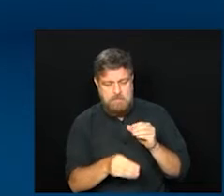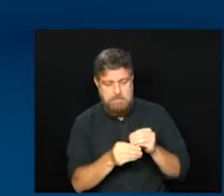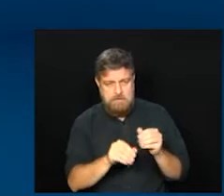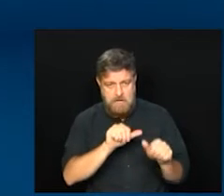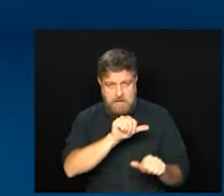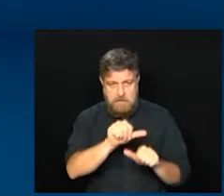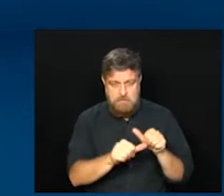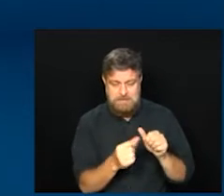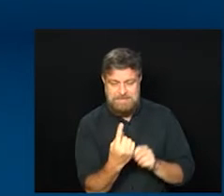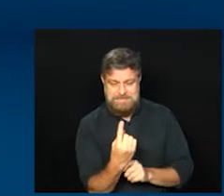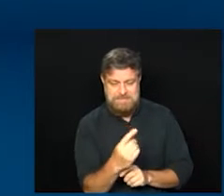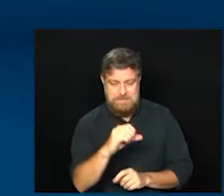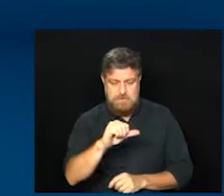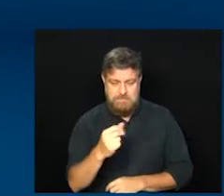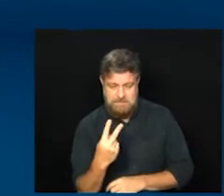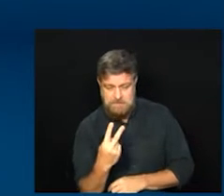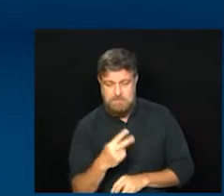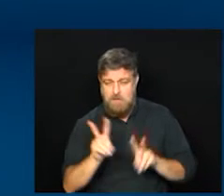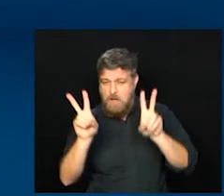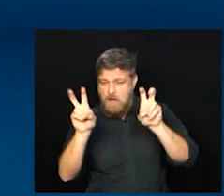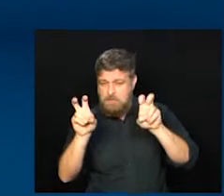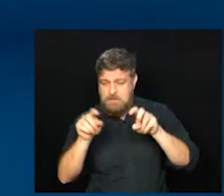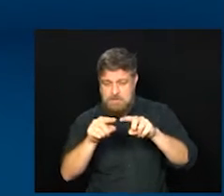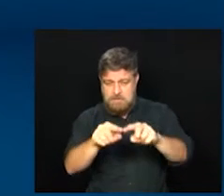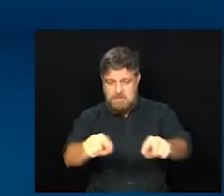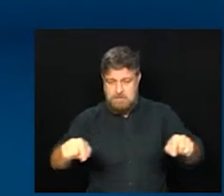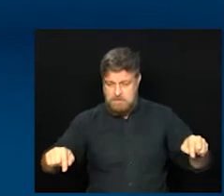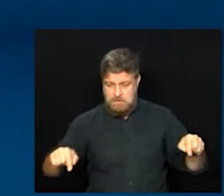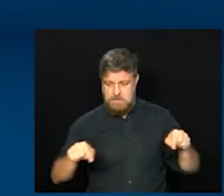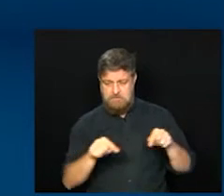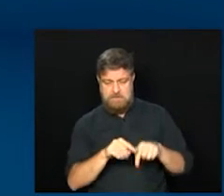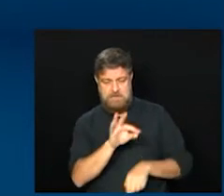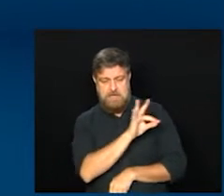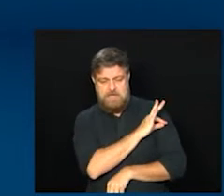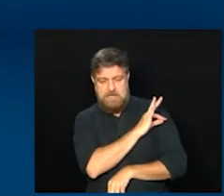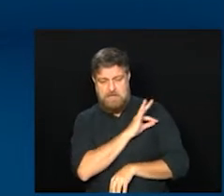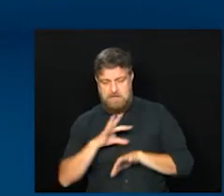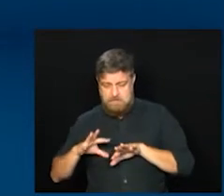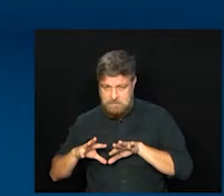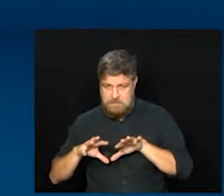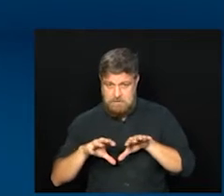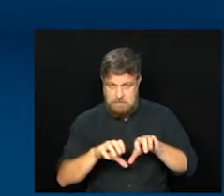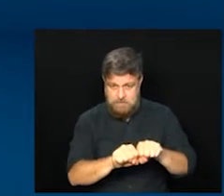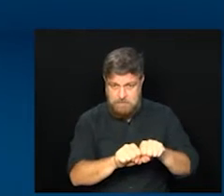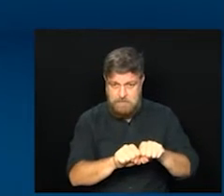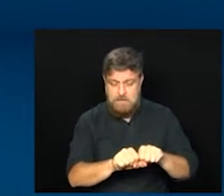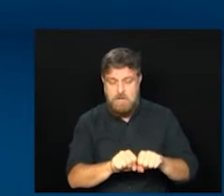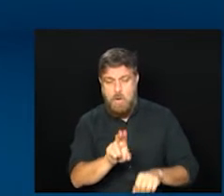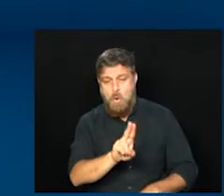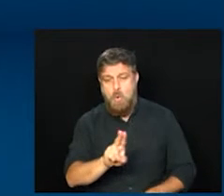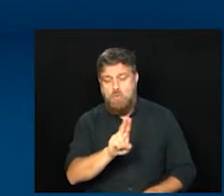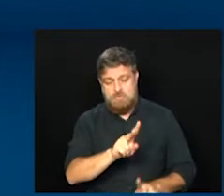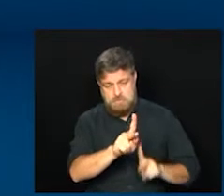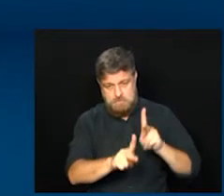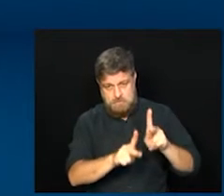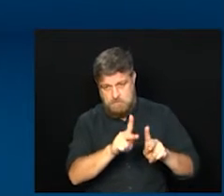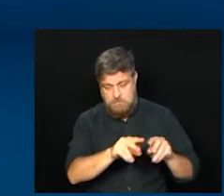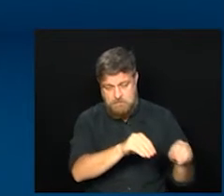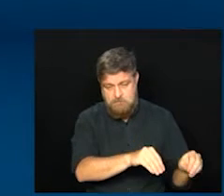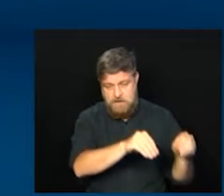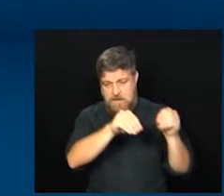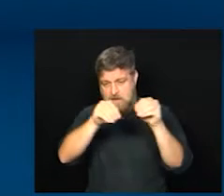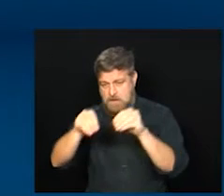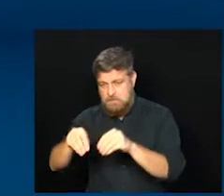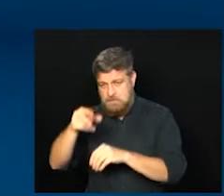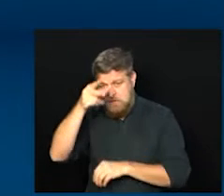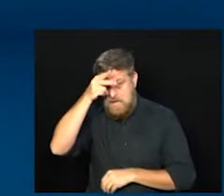de 2018, que trata da desafetação diária de praça da classe de bens públicos de uso comum do povo para